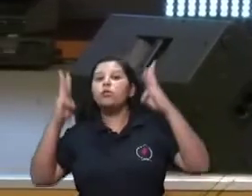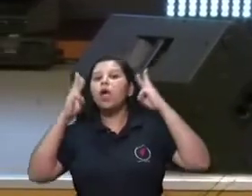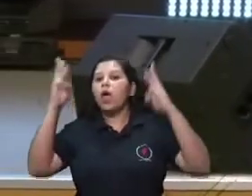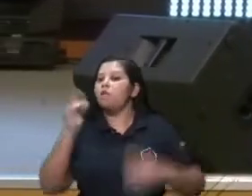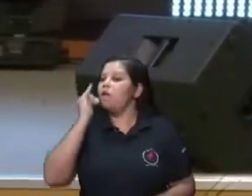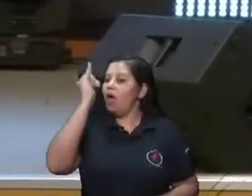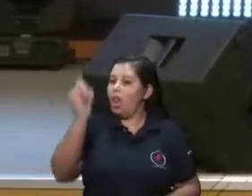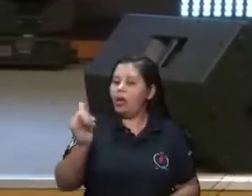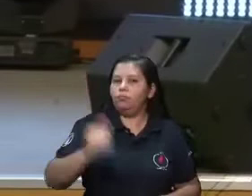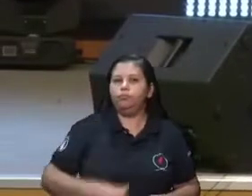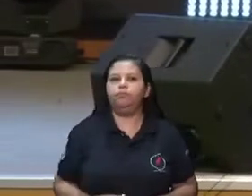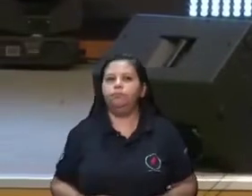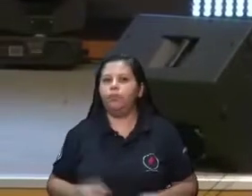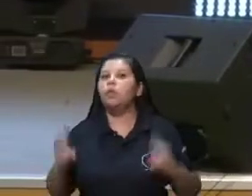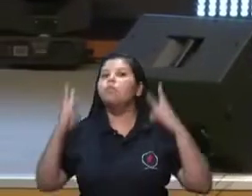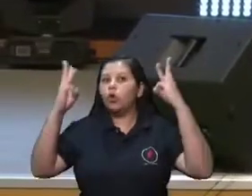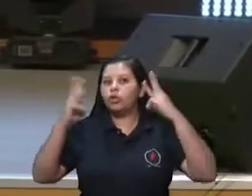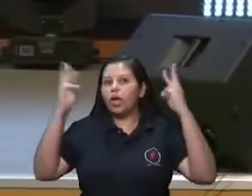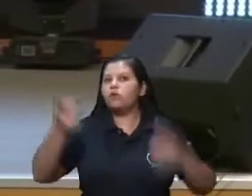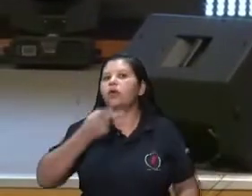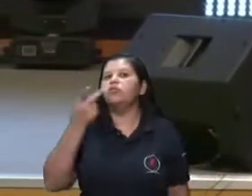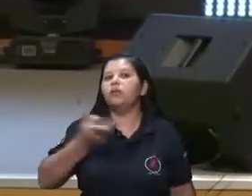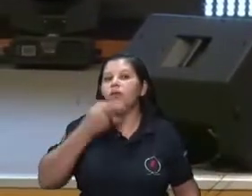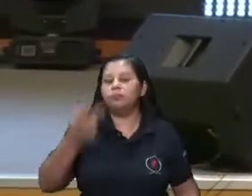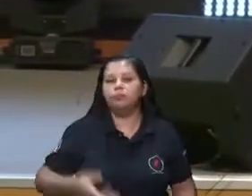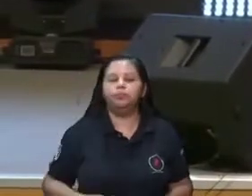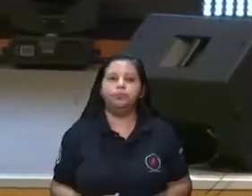E Moisés vai dizer assim: